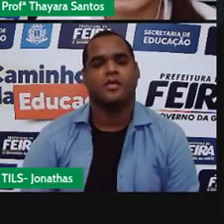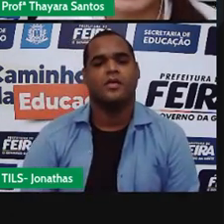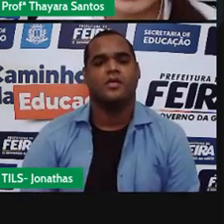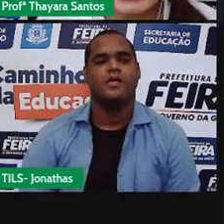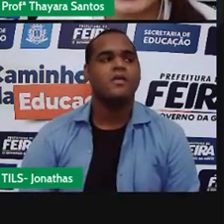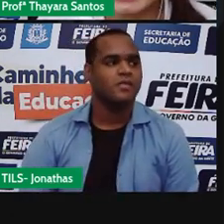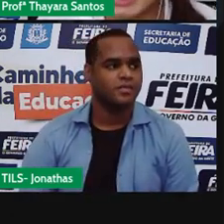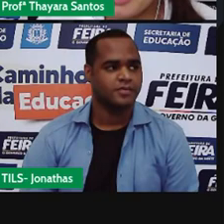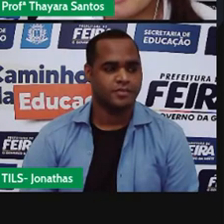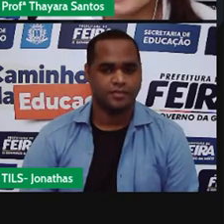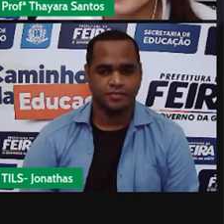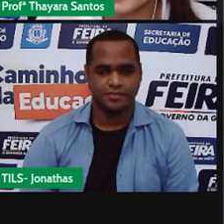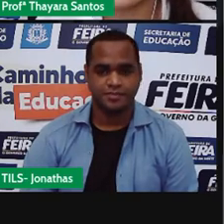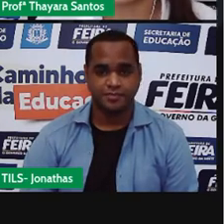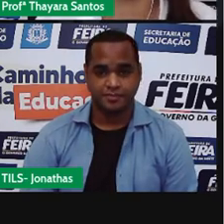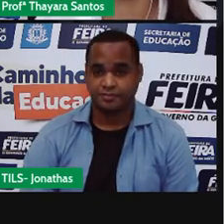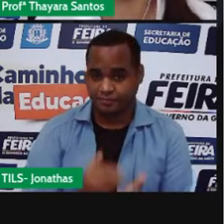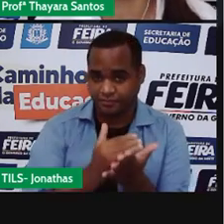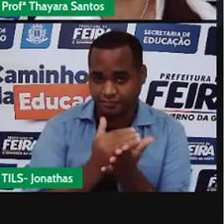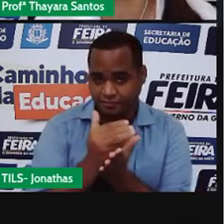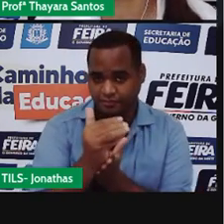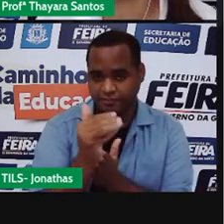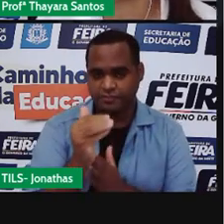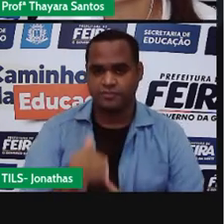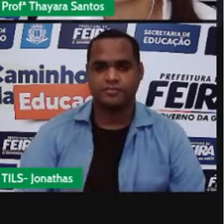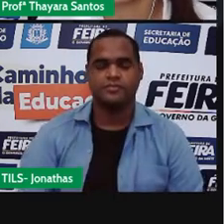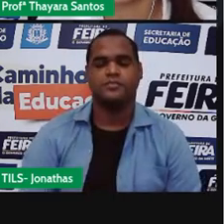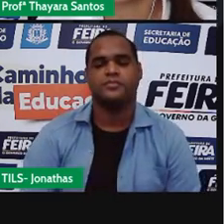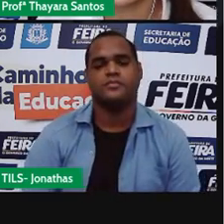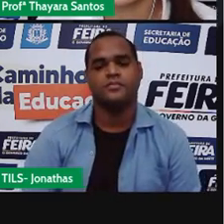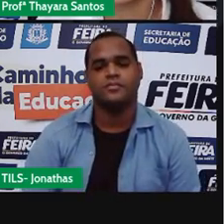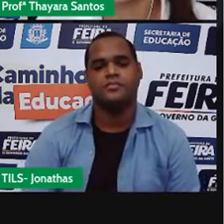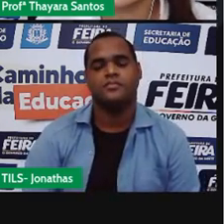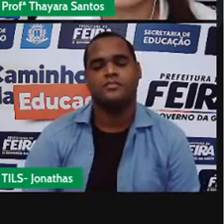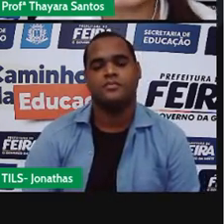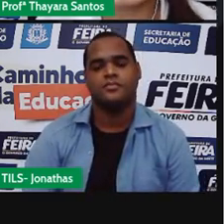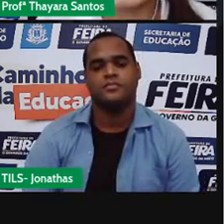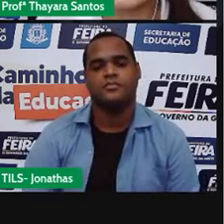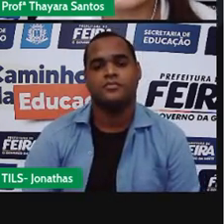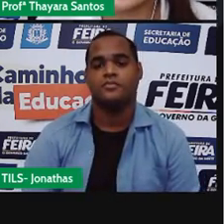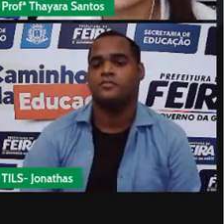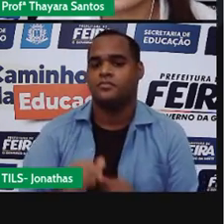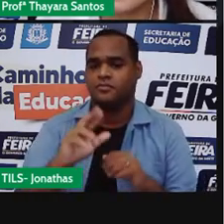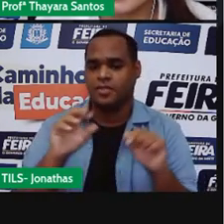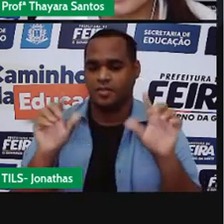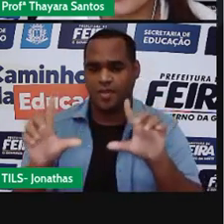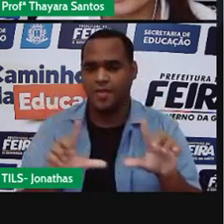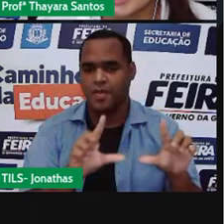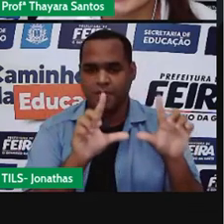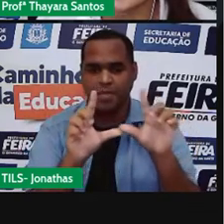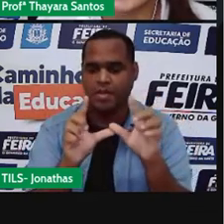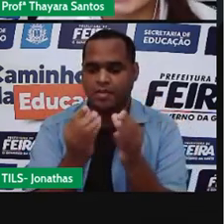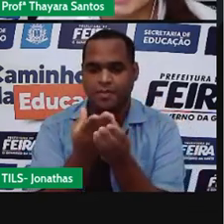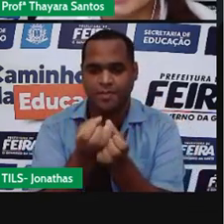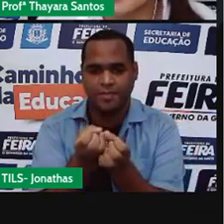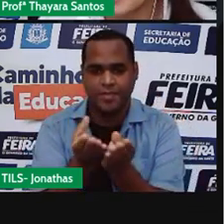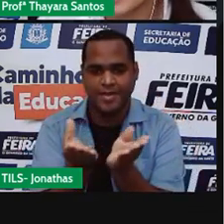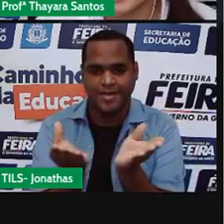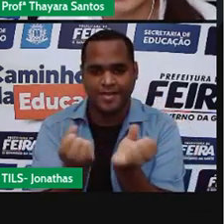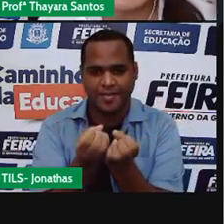E agora é só clicar em começar. Quando vocês clicarem em começar, vão aparecer essas cartas aqui que vão estar